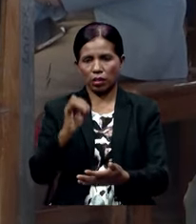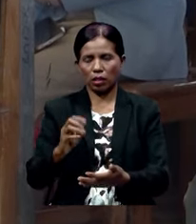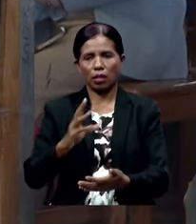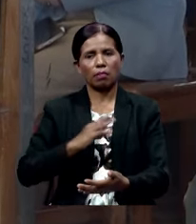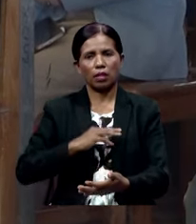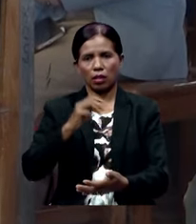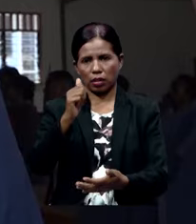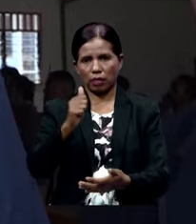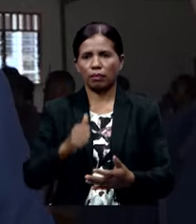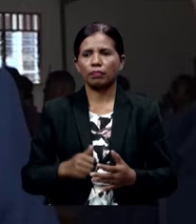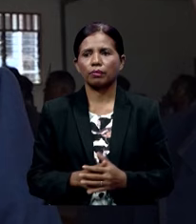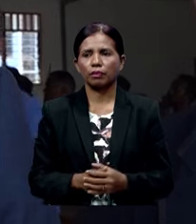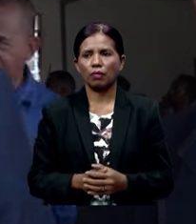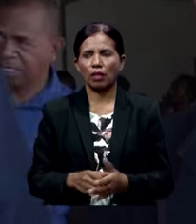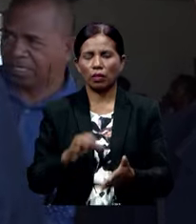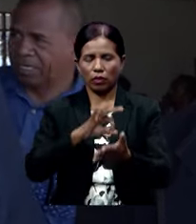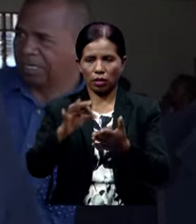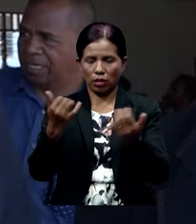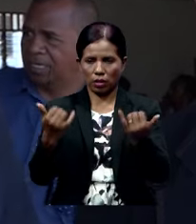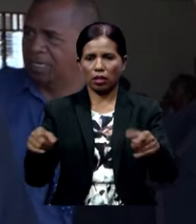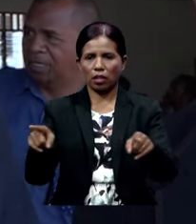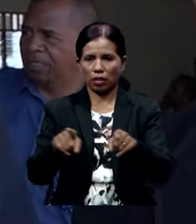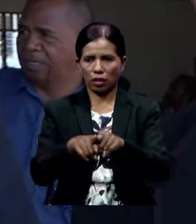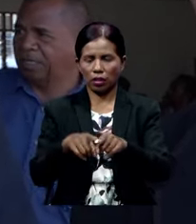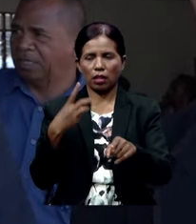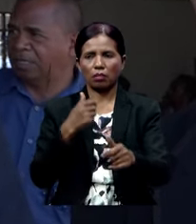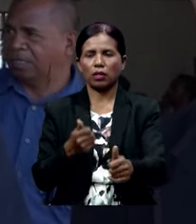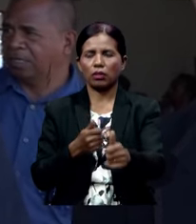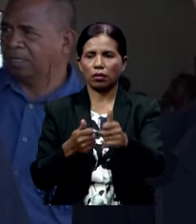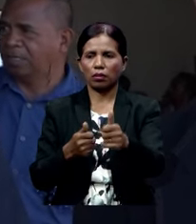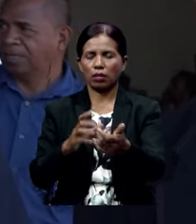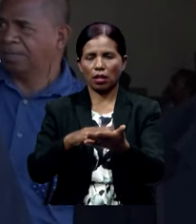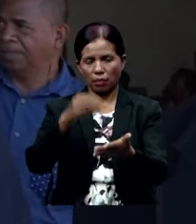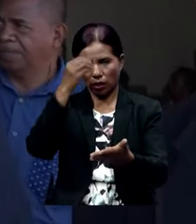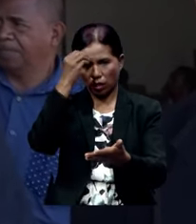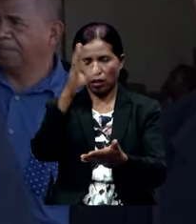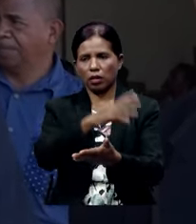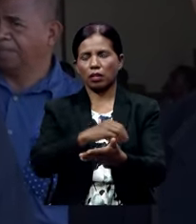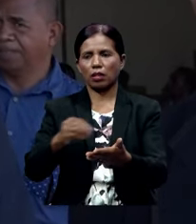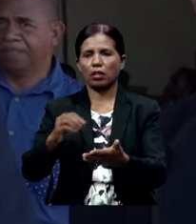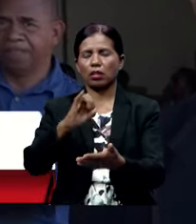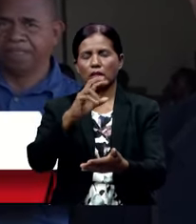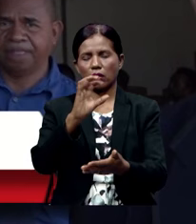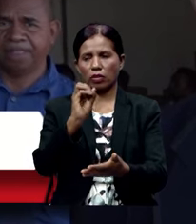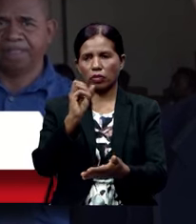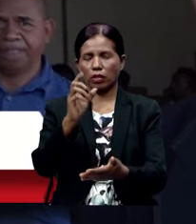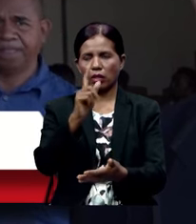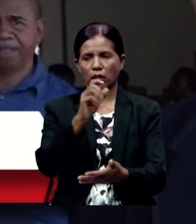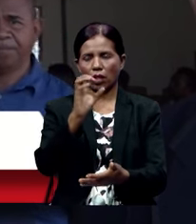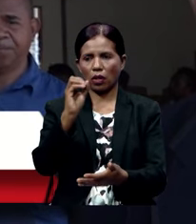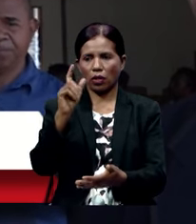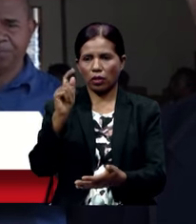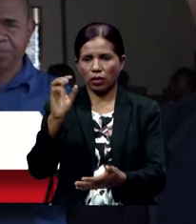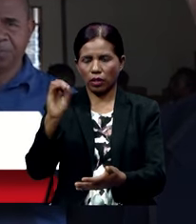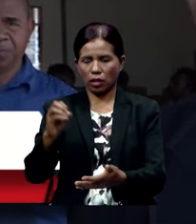Nomaliana. A formação de ne hanesa normal a mi tuirtia sistema infordepenia TOT o formação